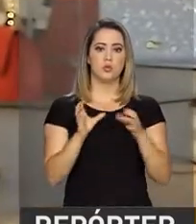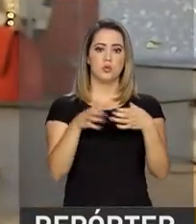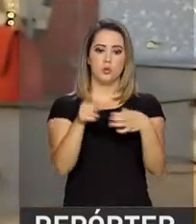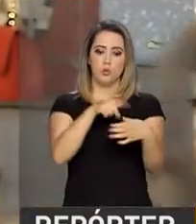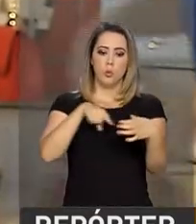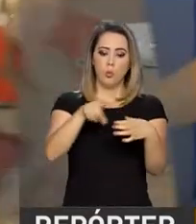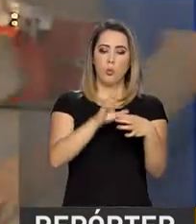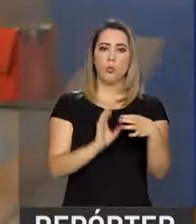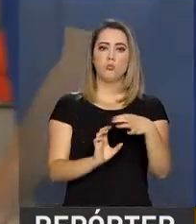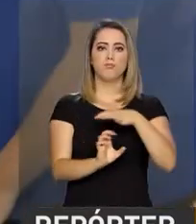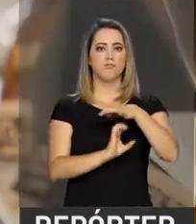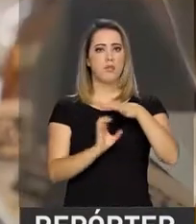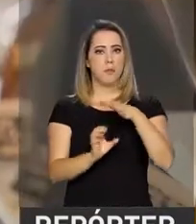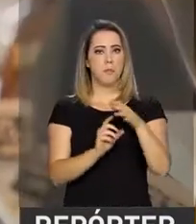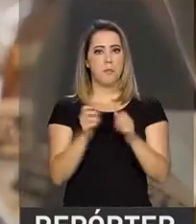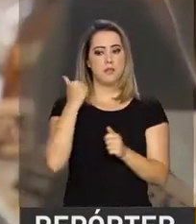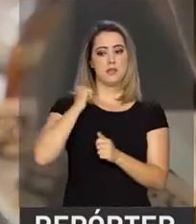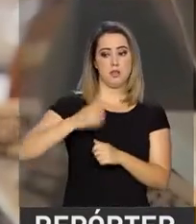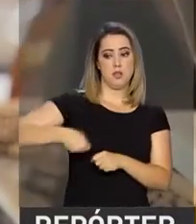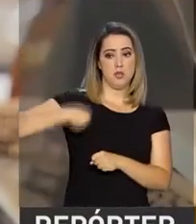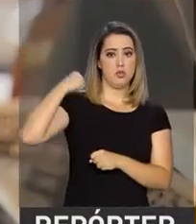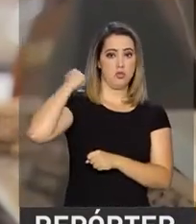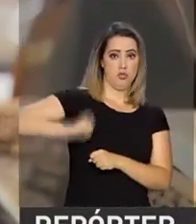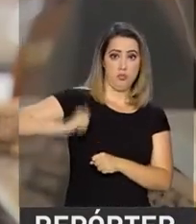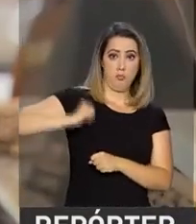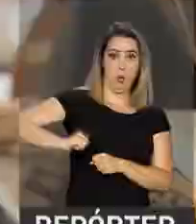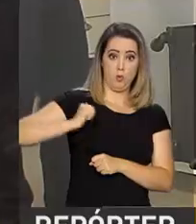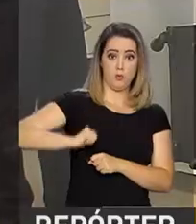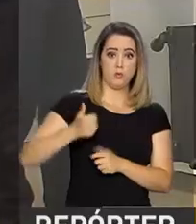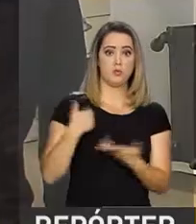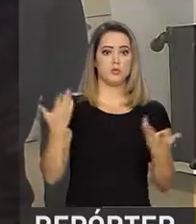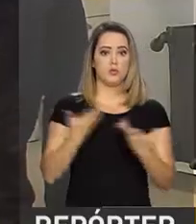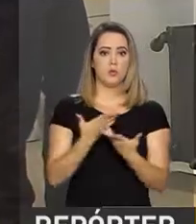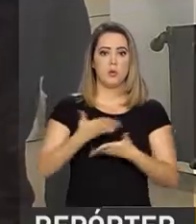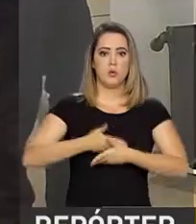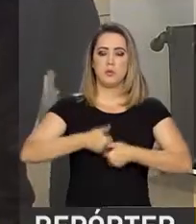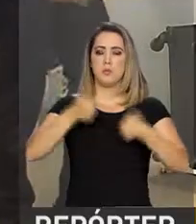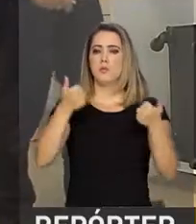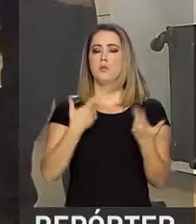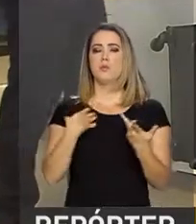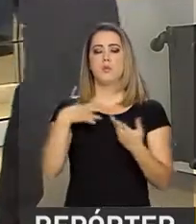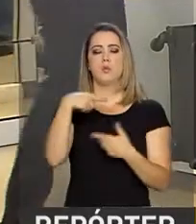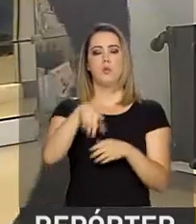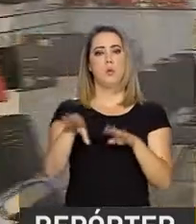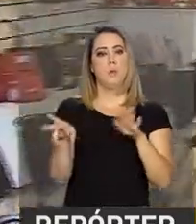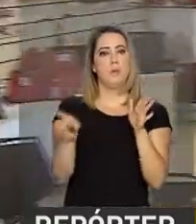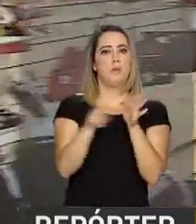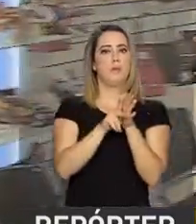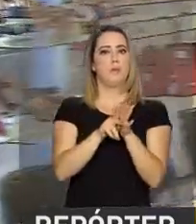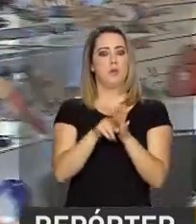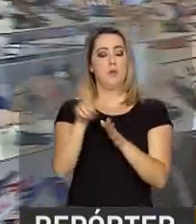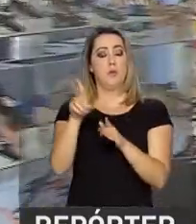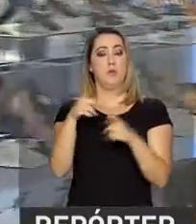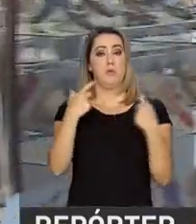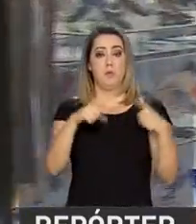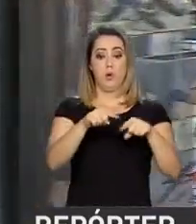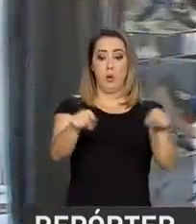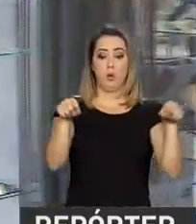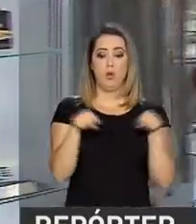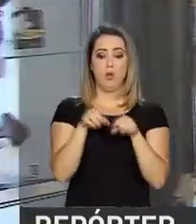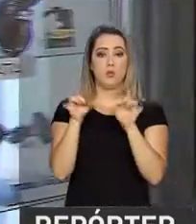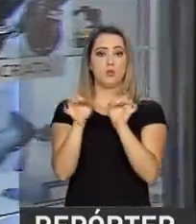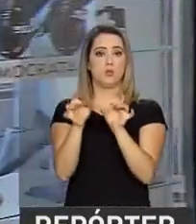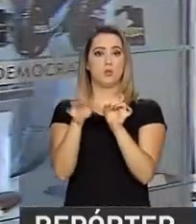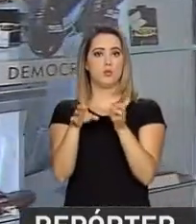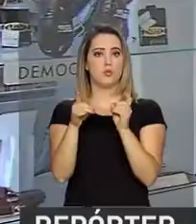de bolsas, evoluiu para uma loja especializada em calçados confortáveis, com marca própria, e agora está prestes a